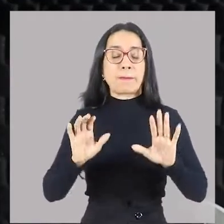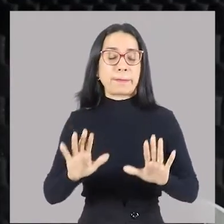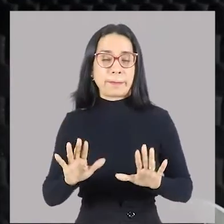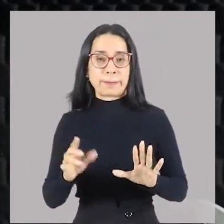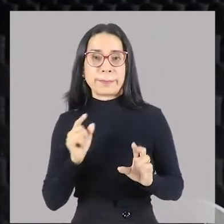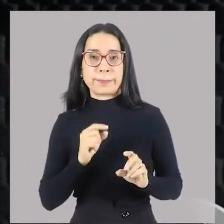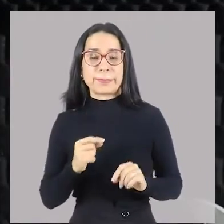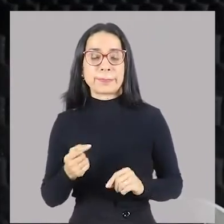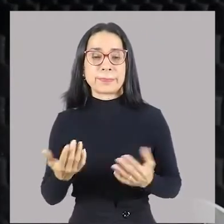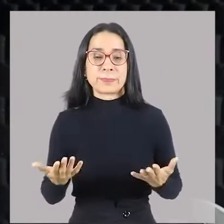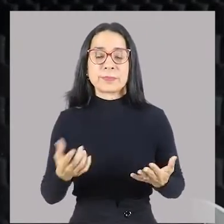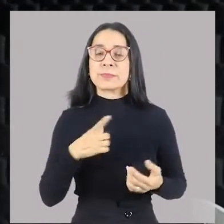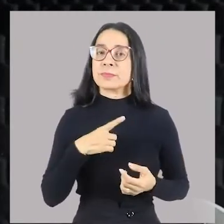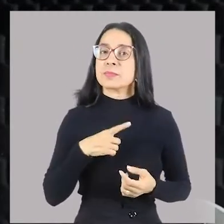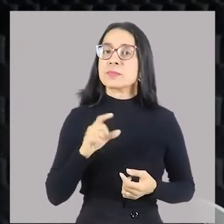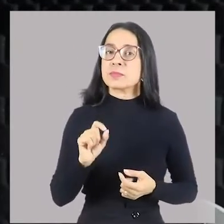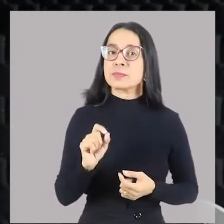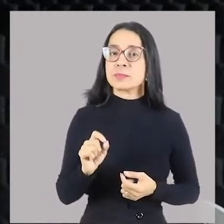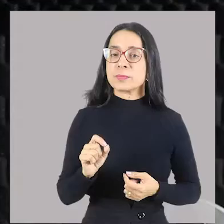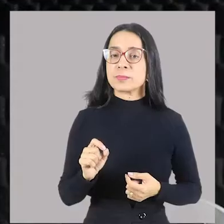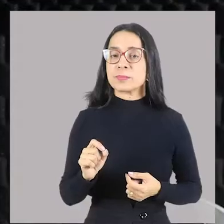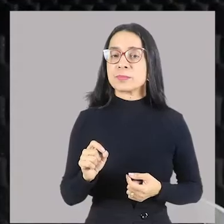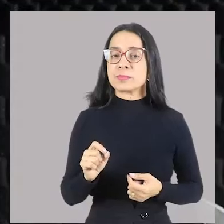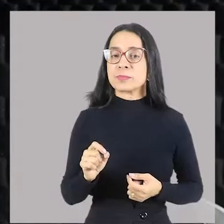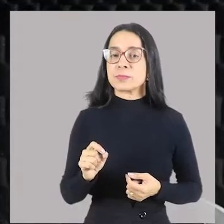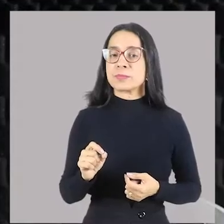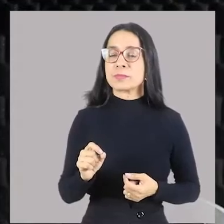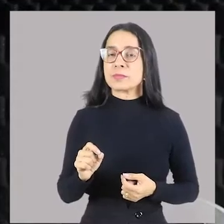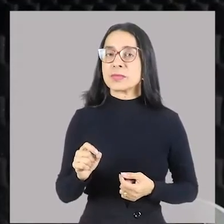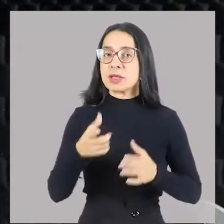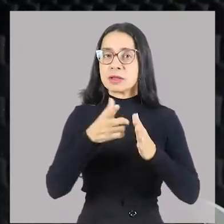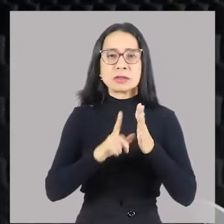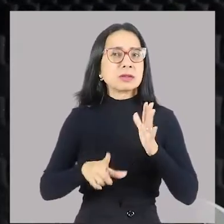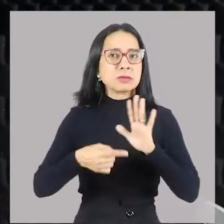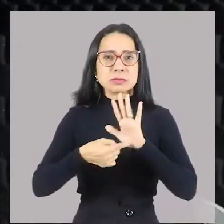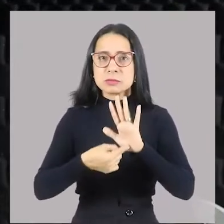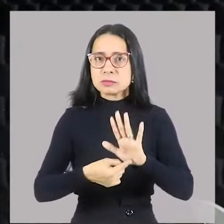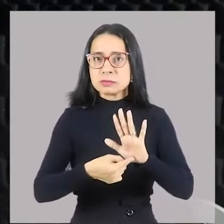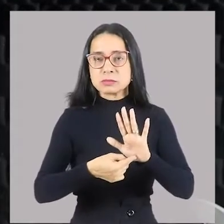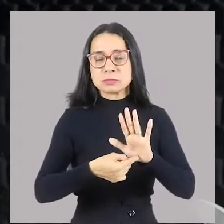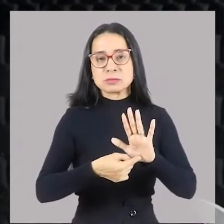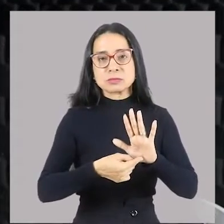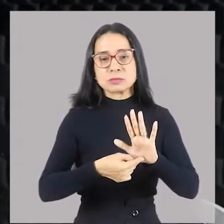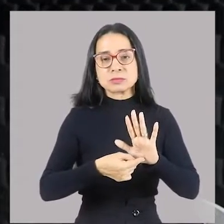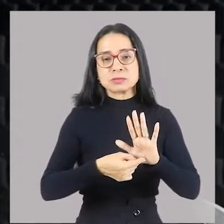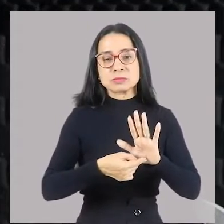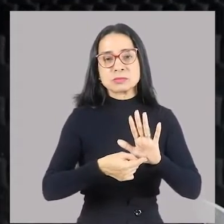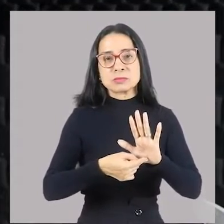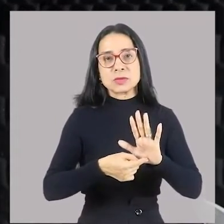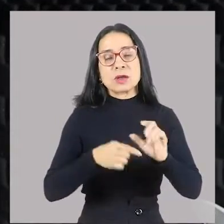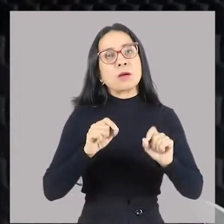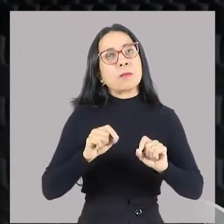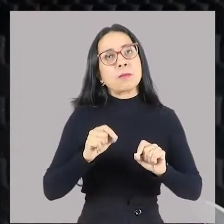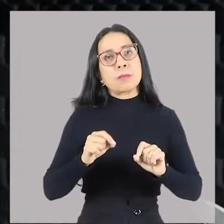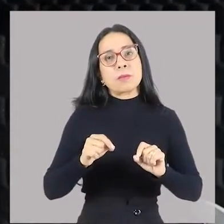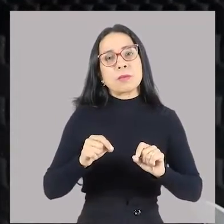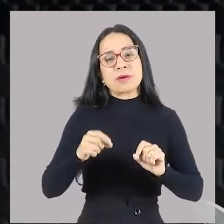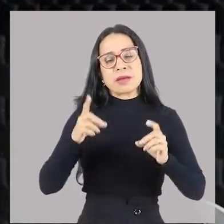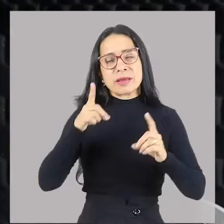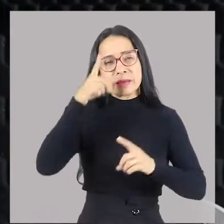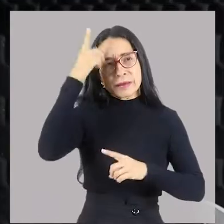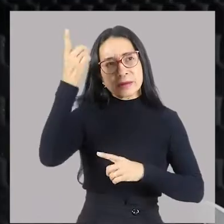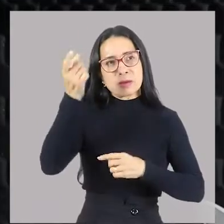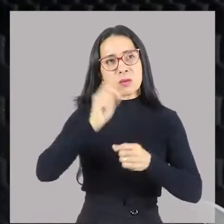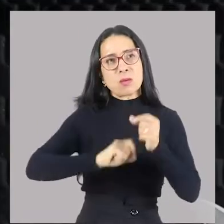senhores, nós temos aqui que, na verdade, colocar aquilo que a literatura nos diz. Porque criou-se muito estereótipo que